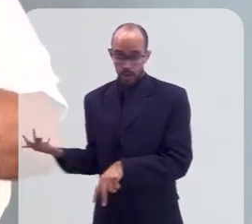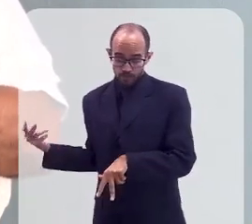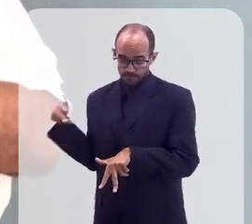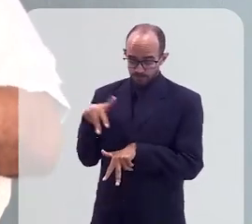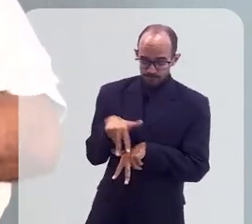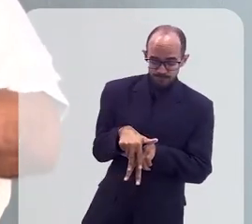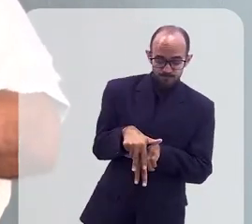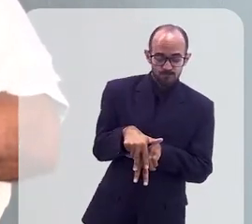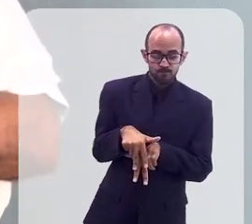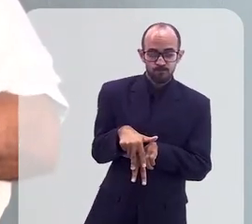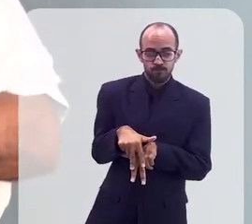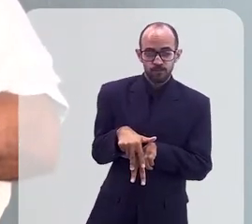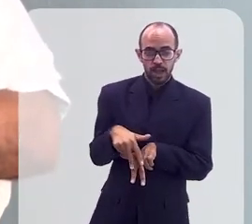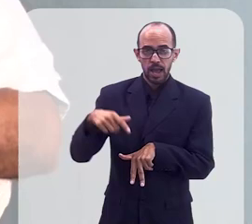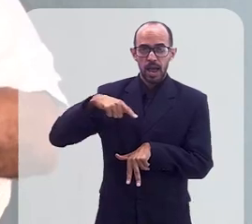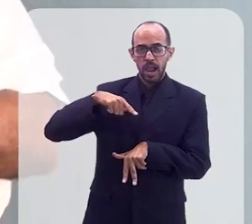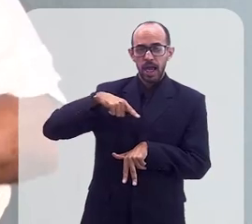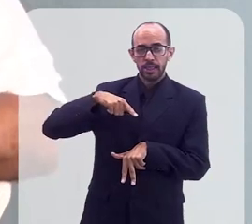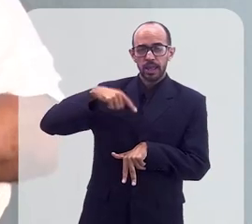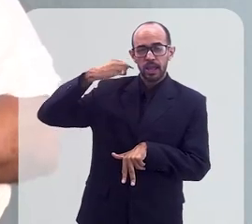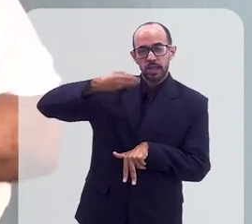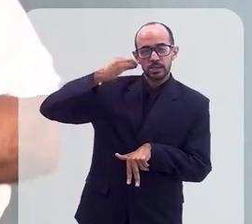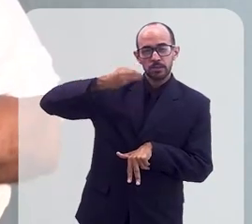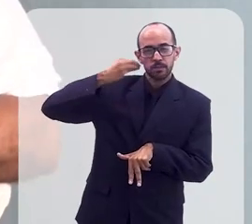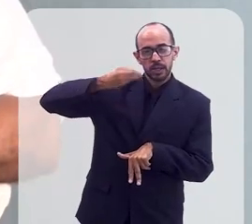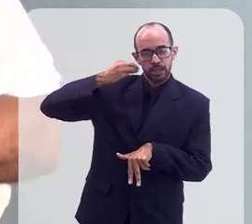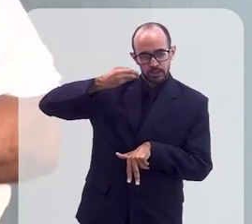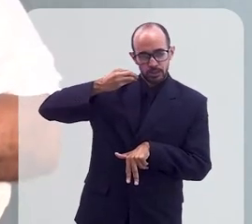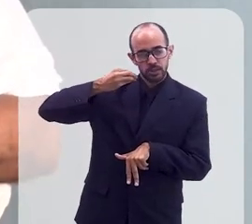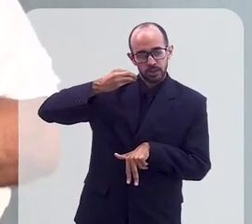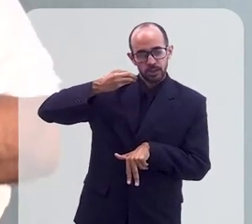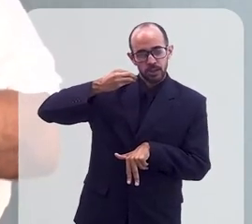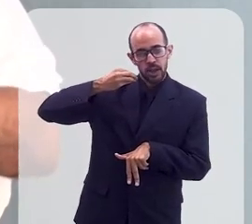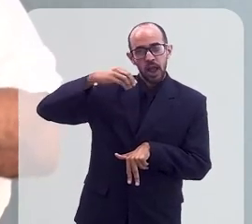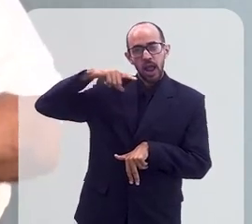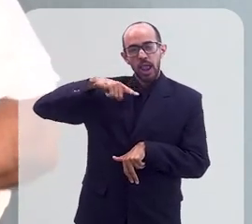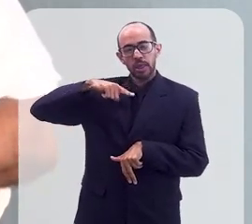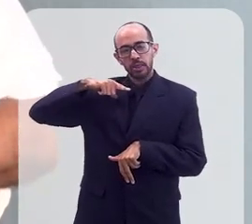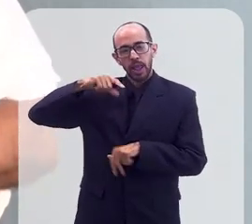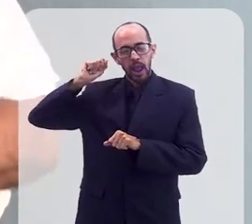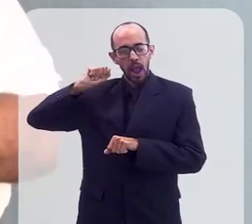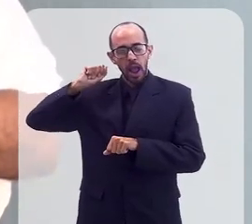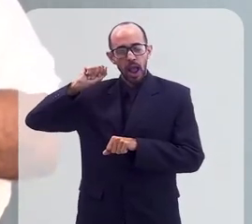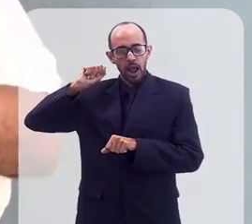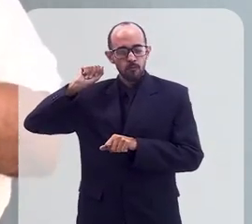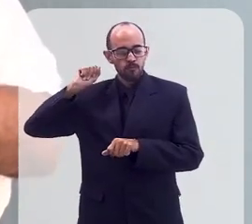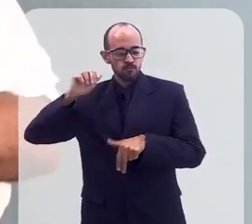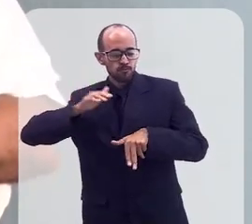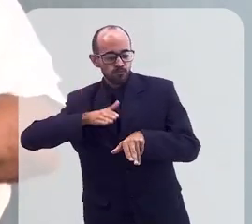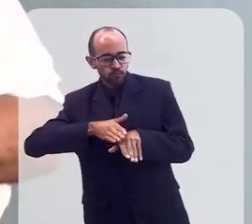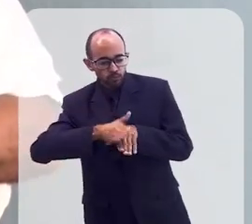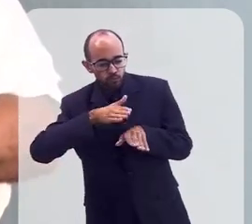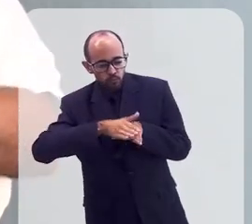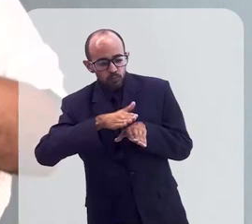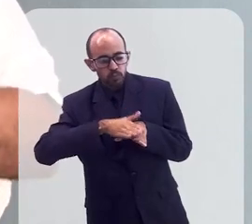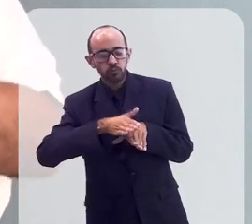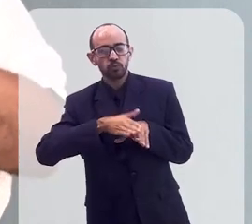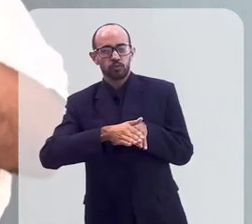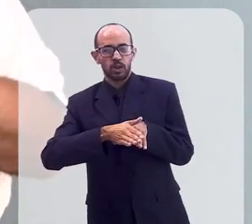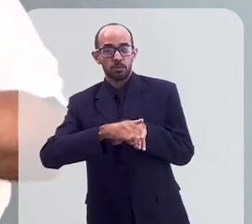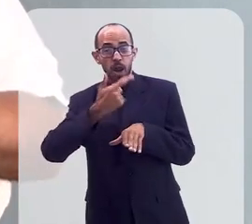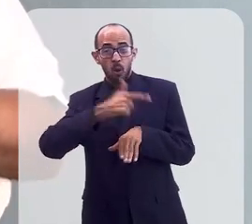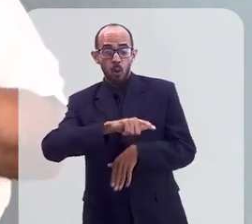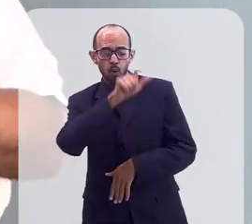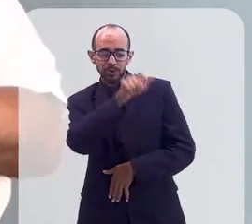uma bagagem tremenda, né, de aconselhamento, de direcionamento para